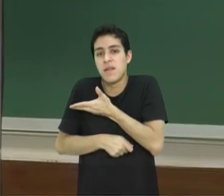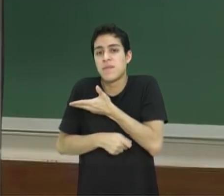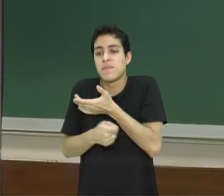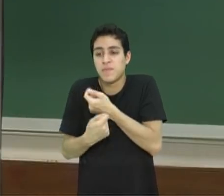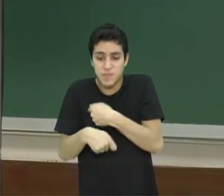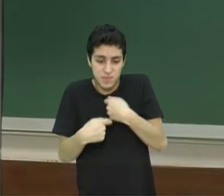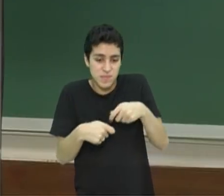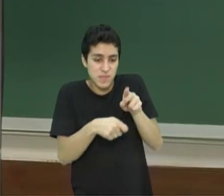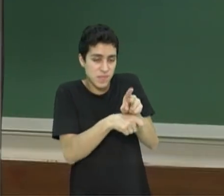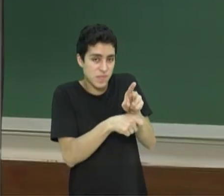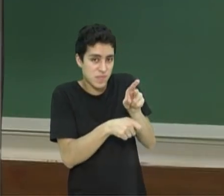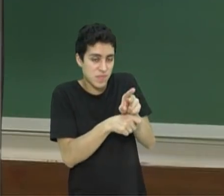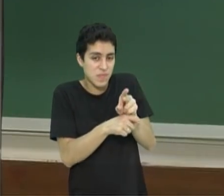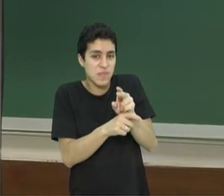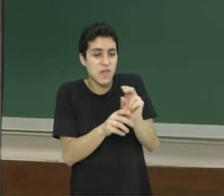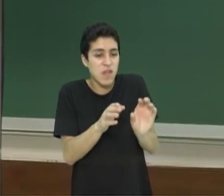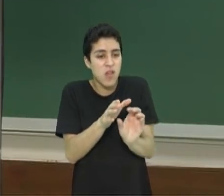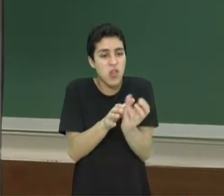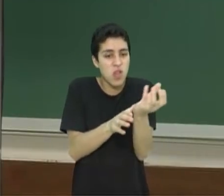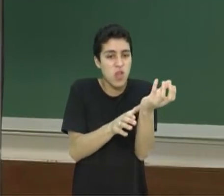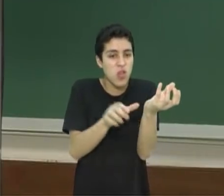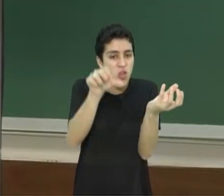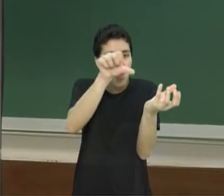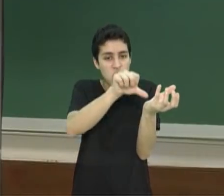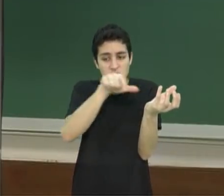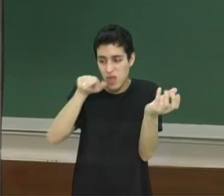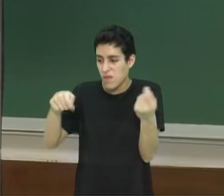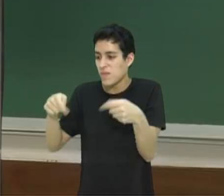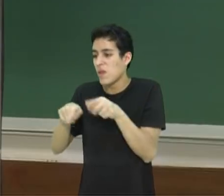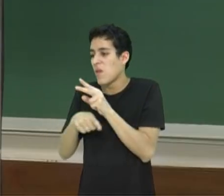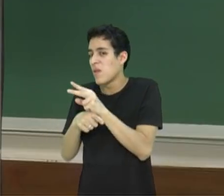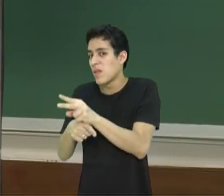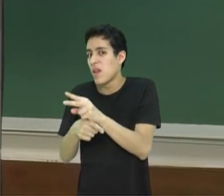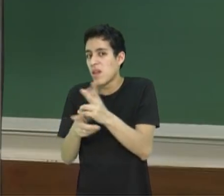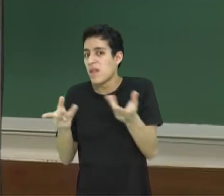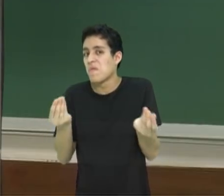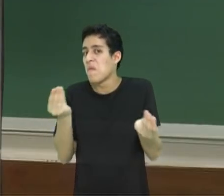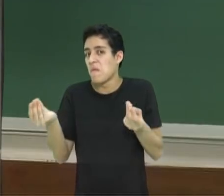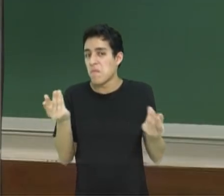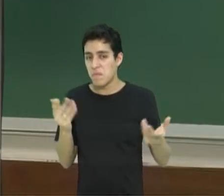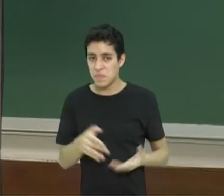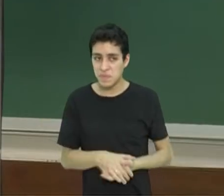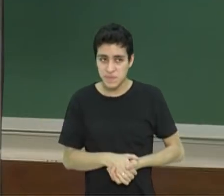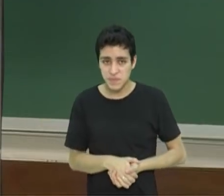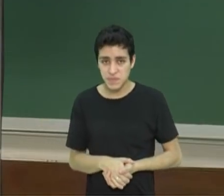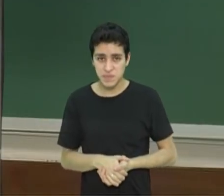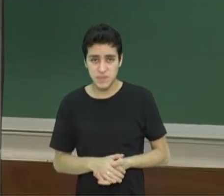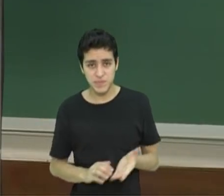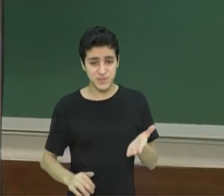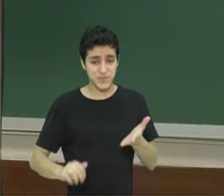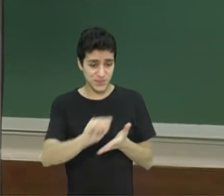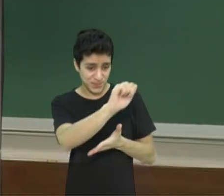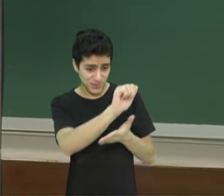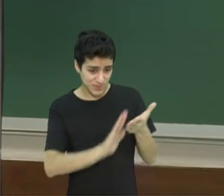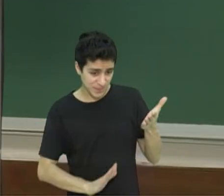as plantas, do mesmo jeito, regando, né? O exercício